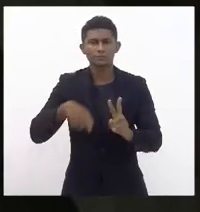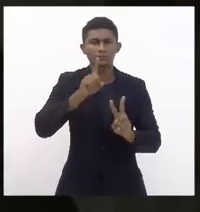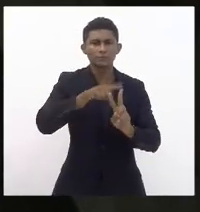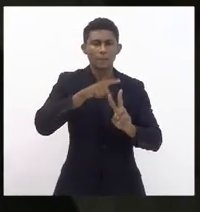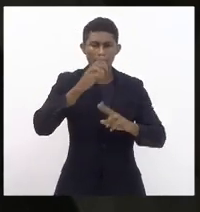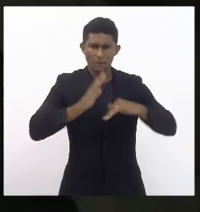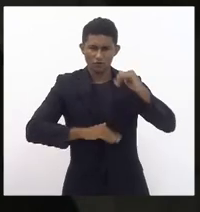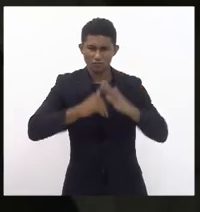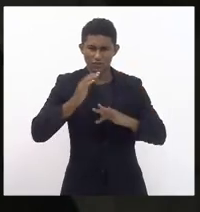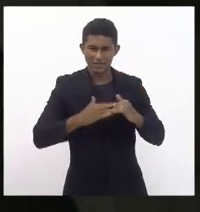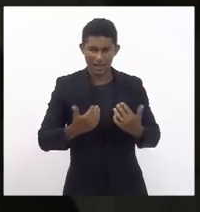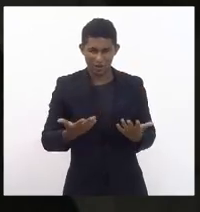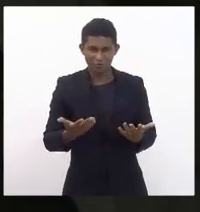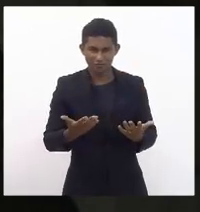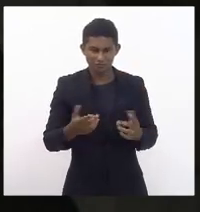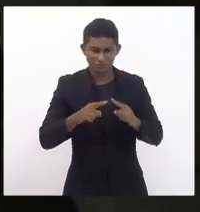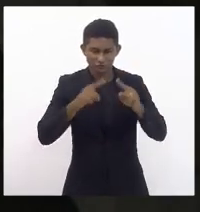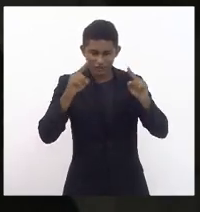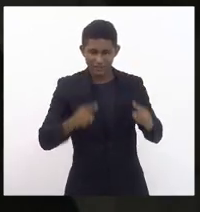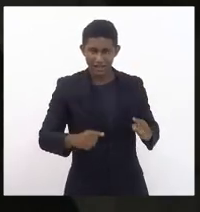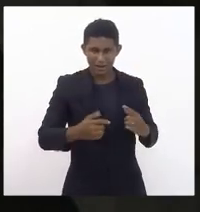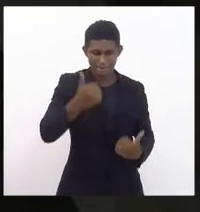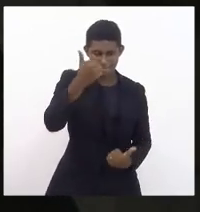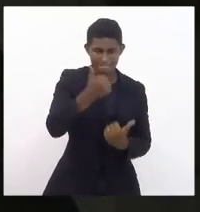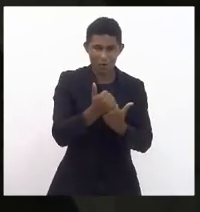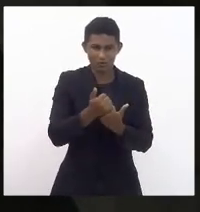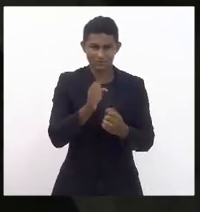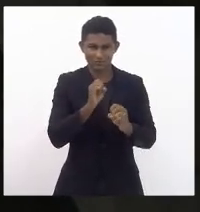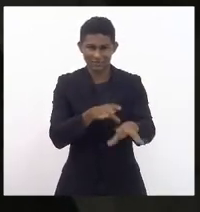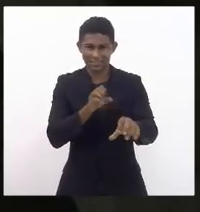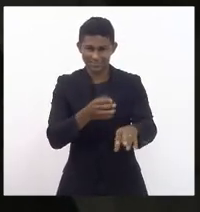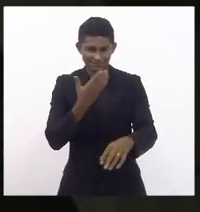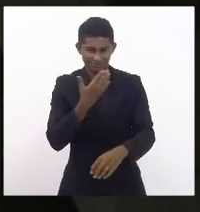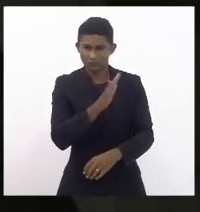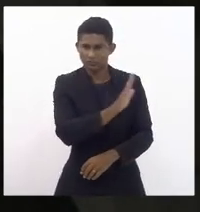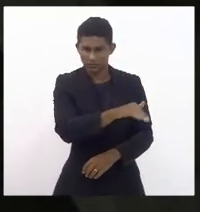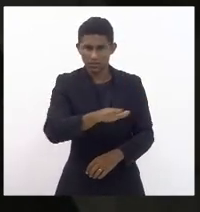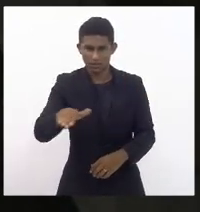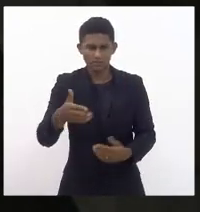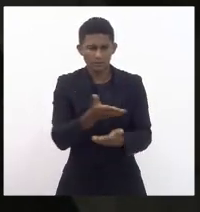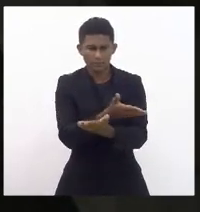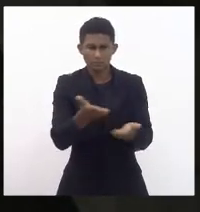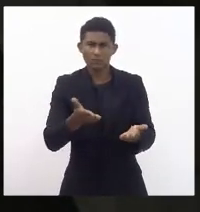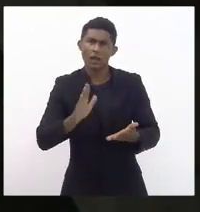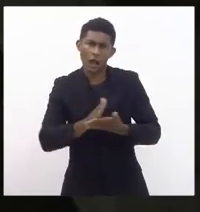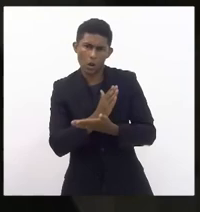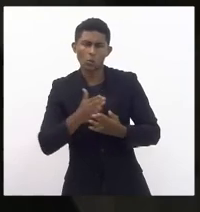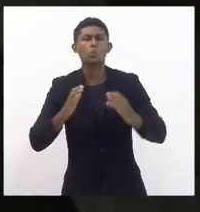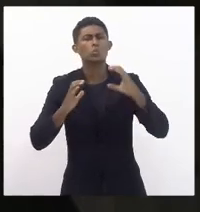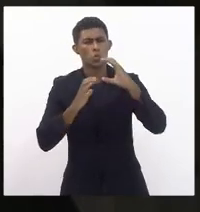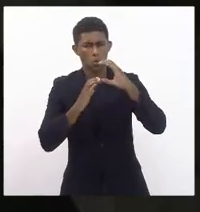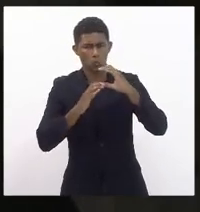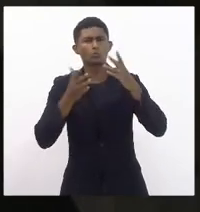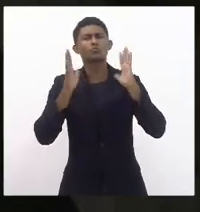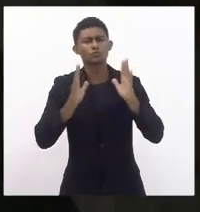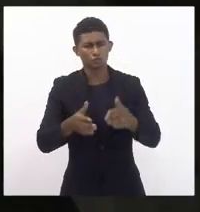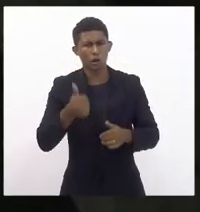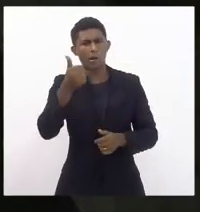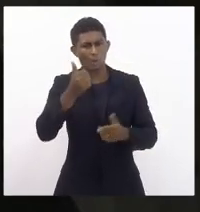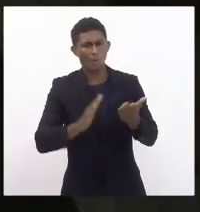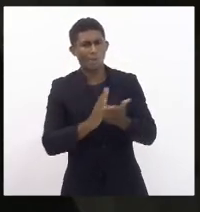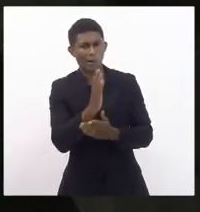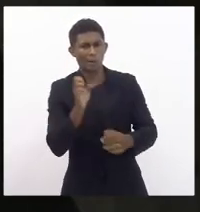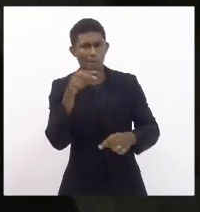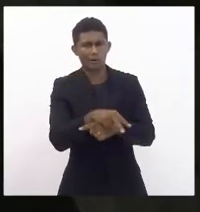na educação infantil Qualquer que seja repita a denominação do cargo que ocupam custam concursados nação servidores públicos concursados quando se